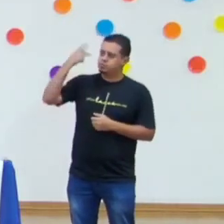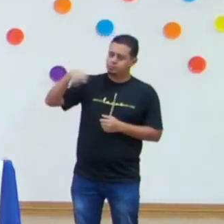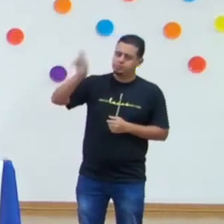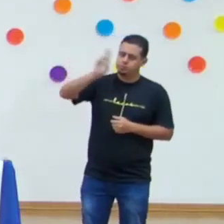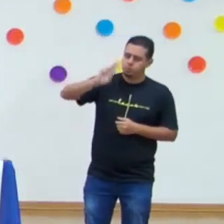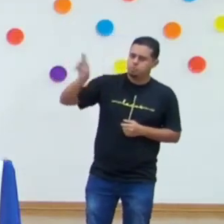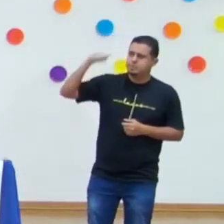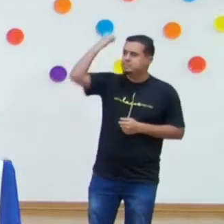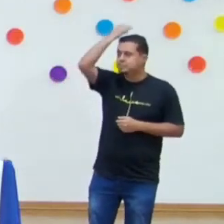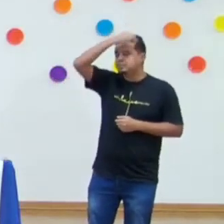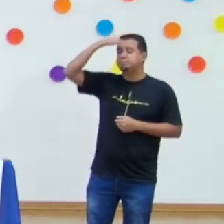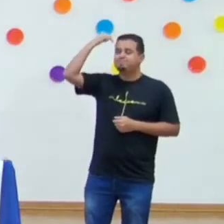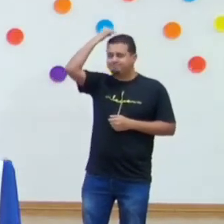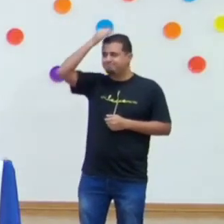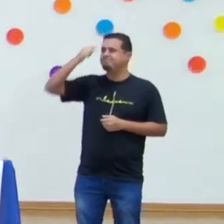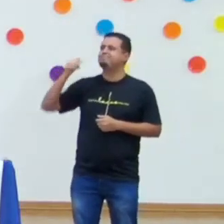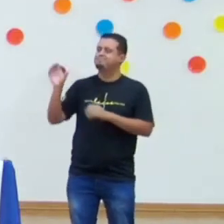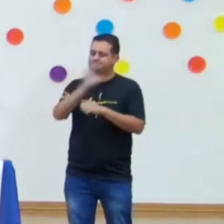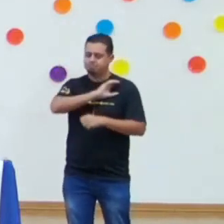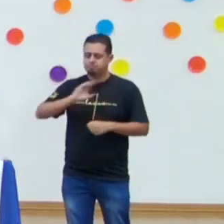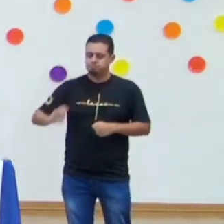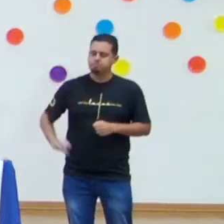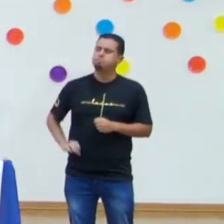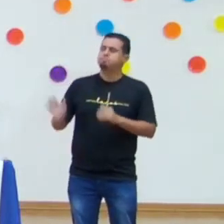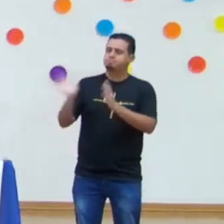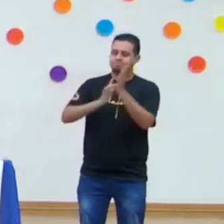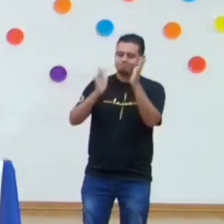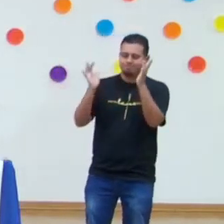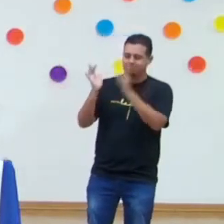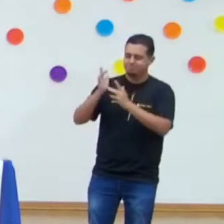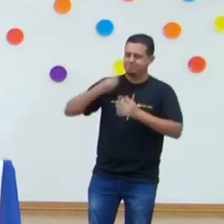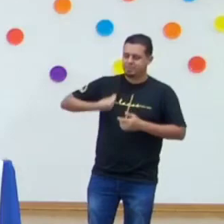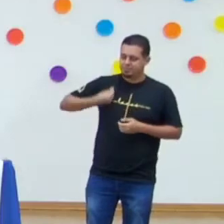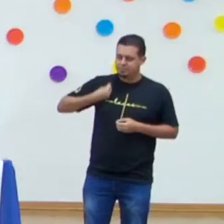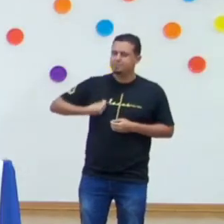nome, Cristo Jesus,